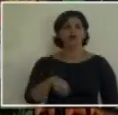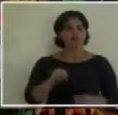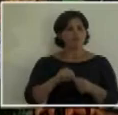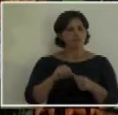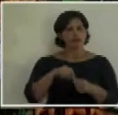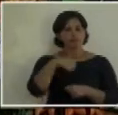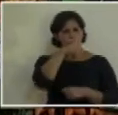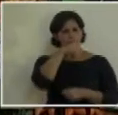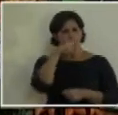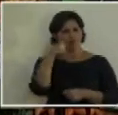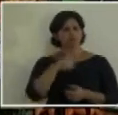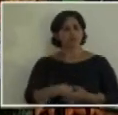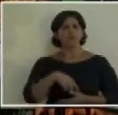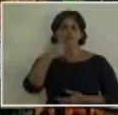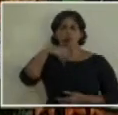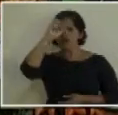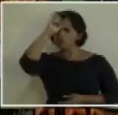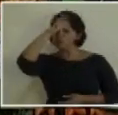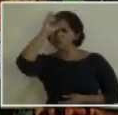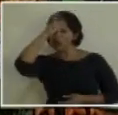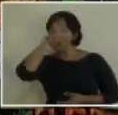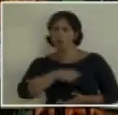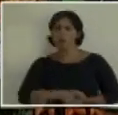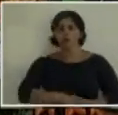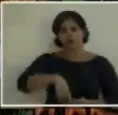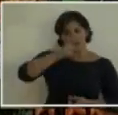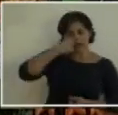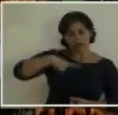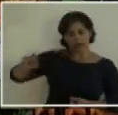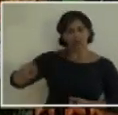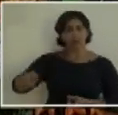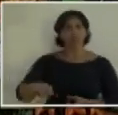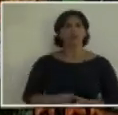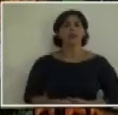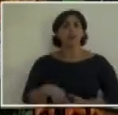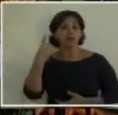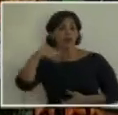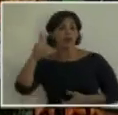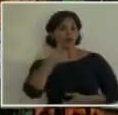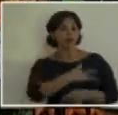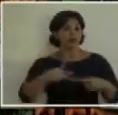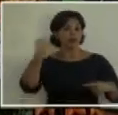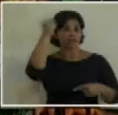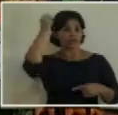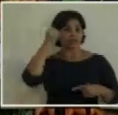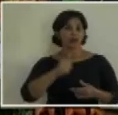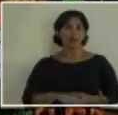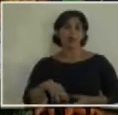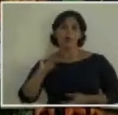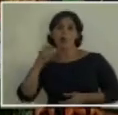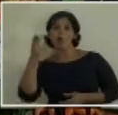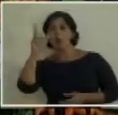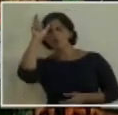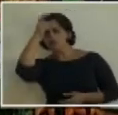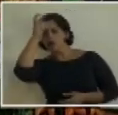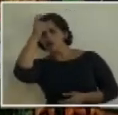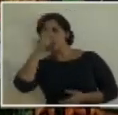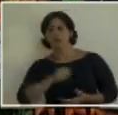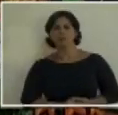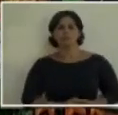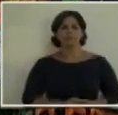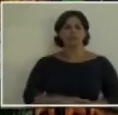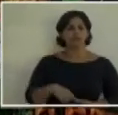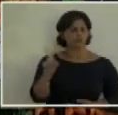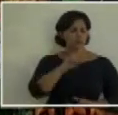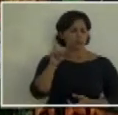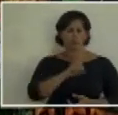pôs em pé para clamar a Deus, porque ele entendeu uma coisa, que se você entender, essa semana para ti ainda